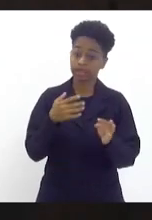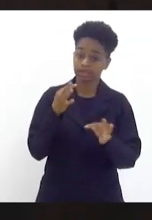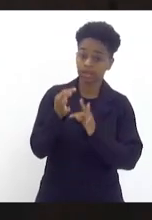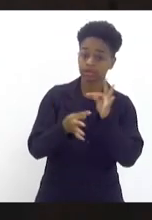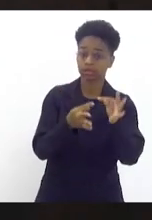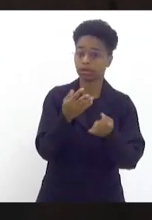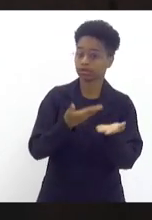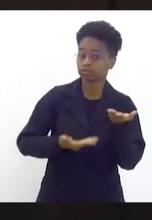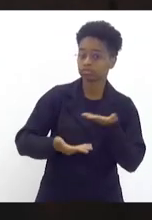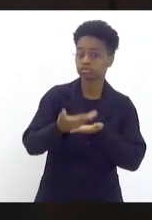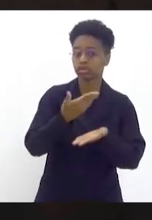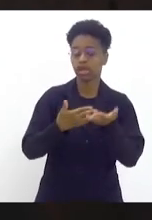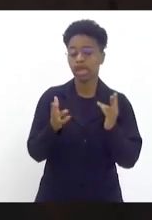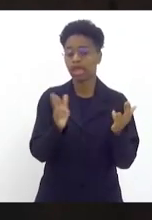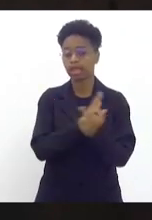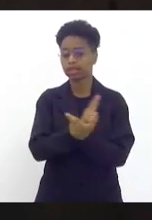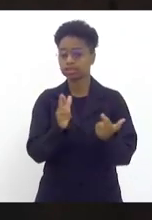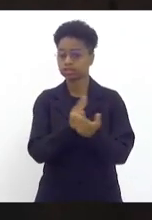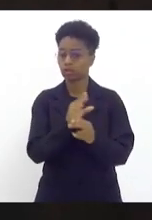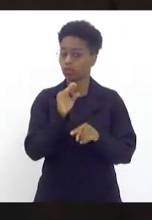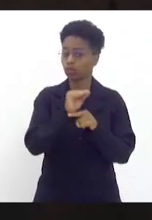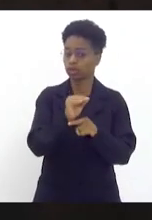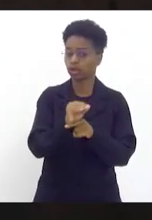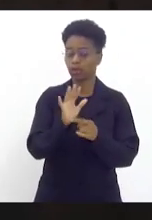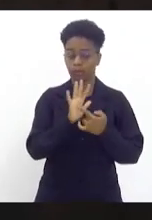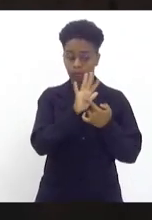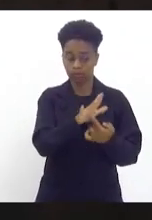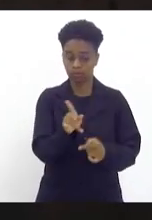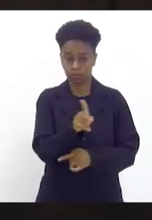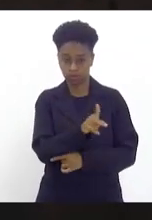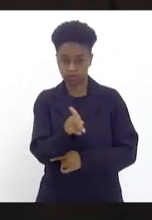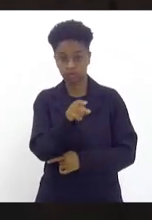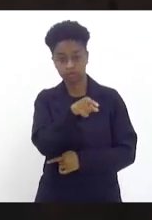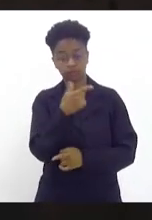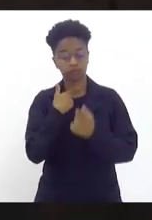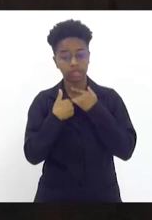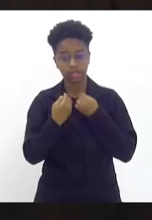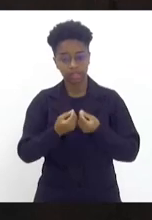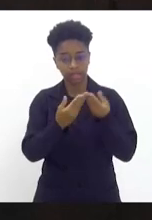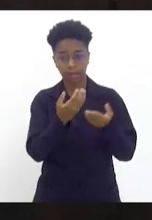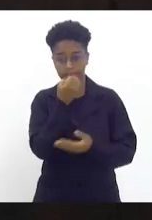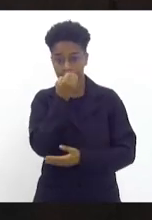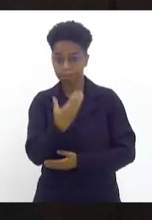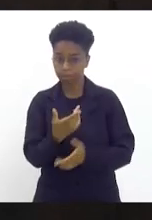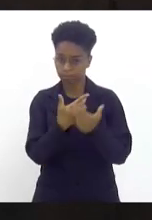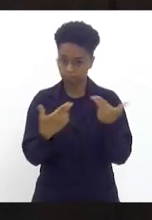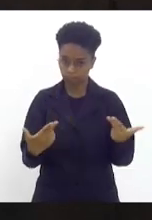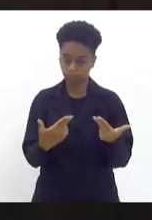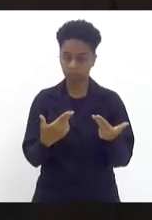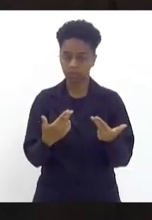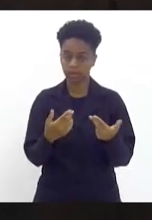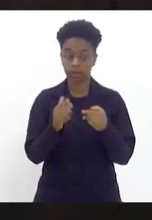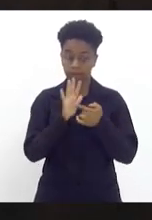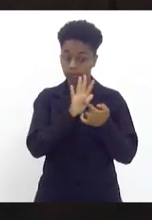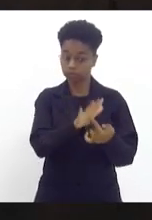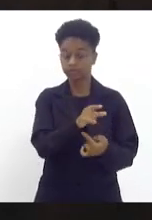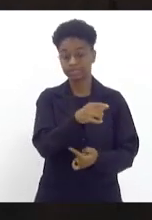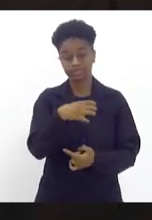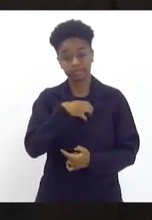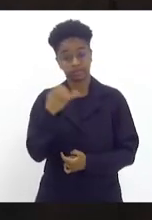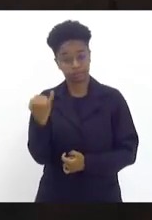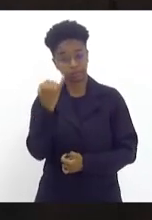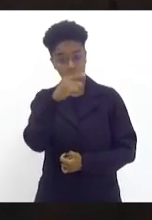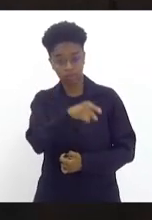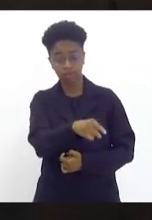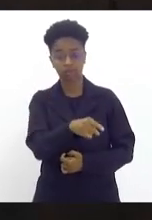relação, é o cuidado. É mostrar para esse professor que você quer o bem dele. Né? É mostrar para esse professor que você se importa com